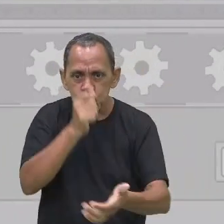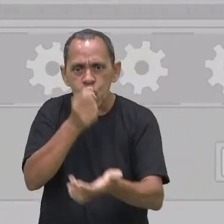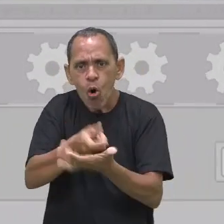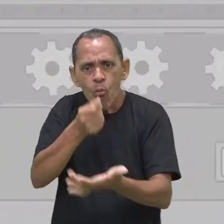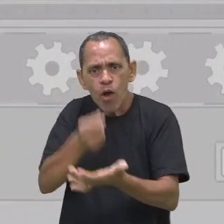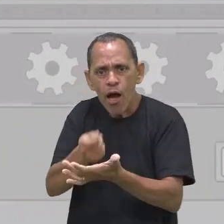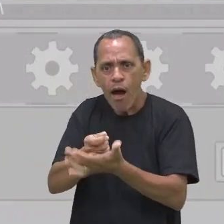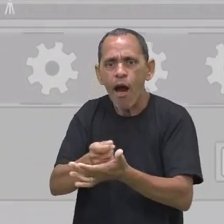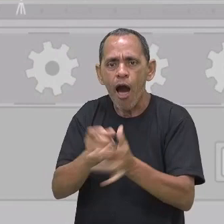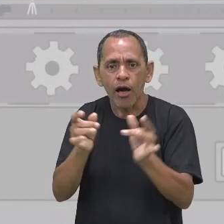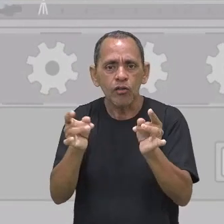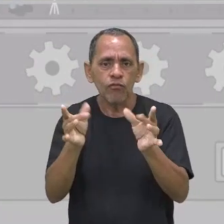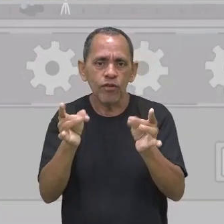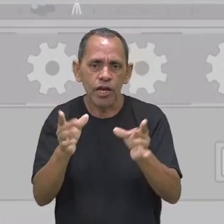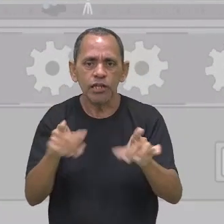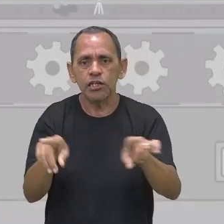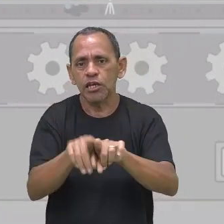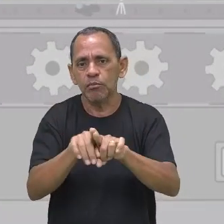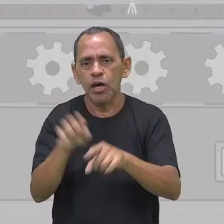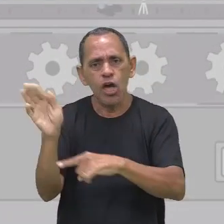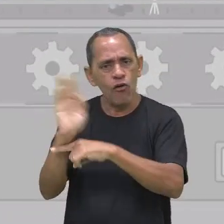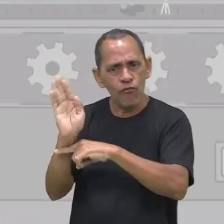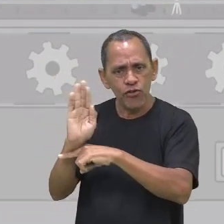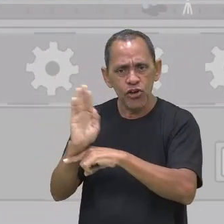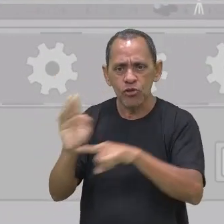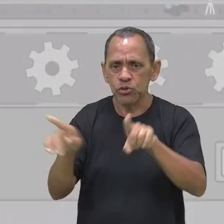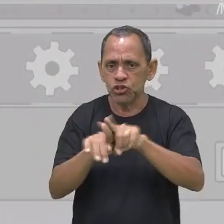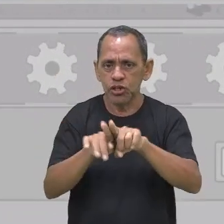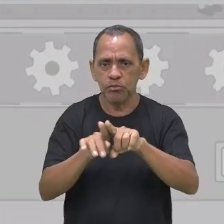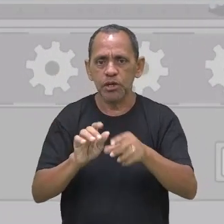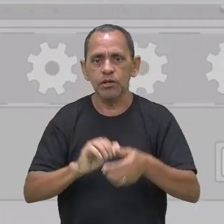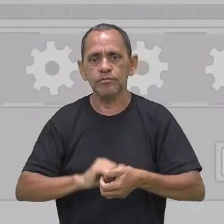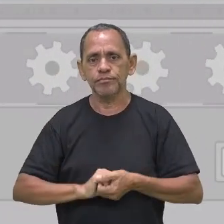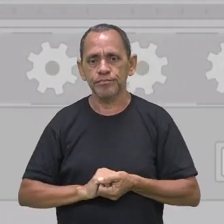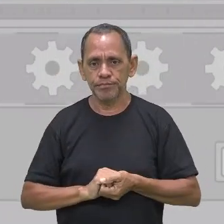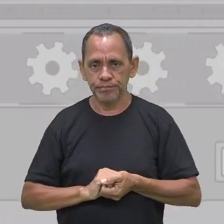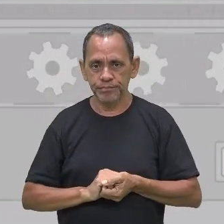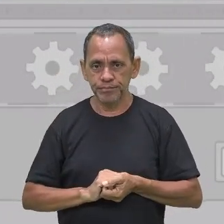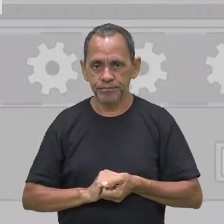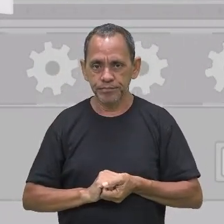vai tanto nos filmes, né, como